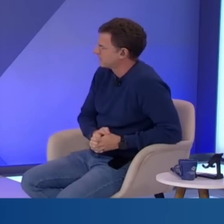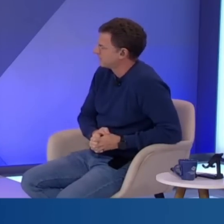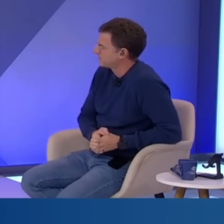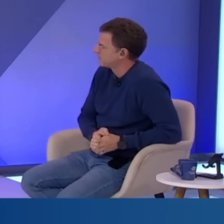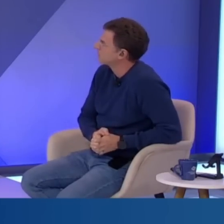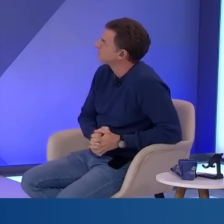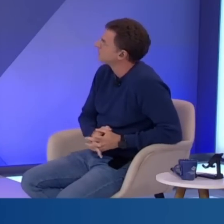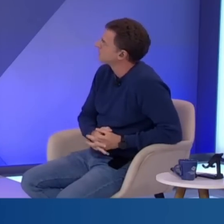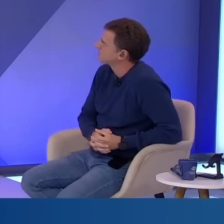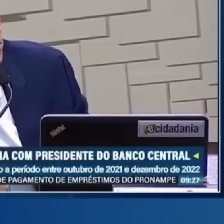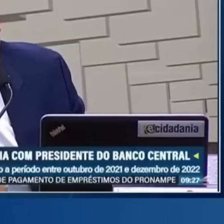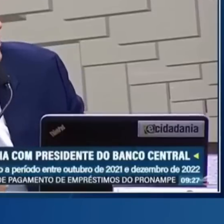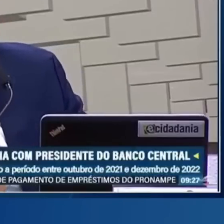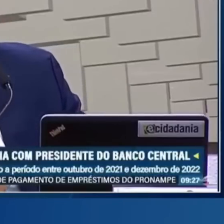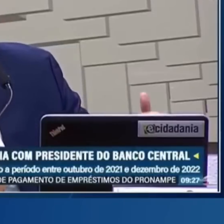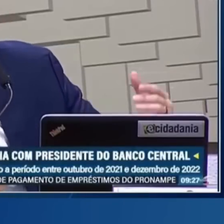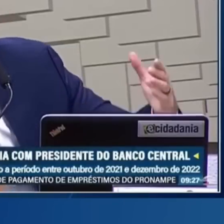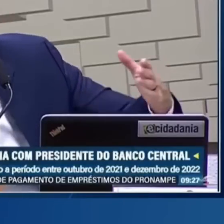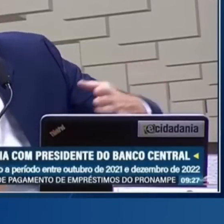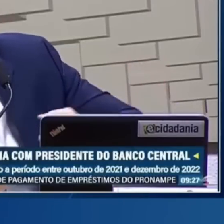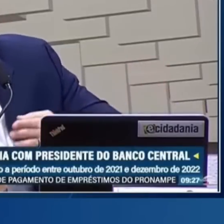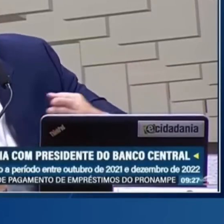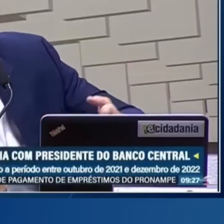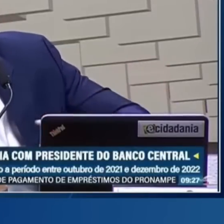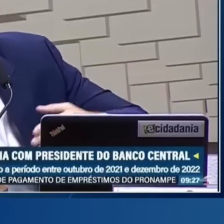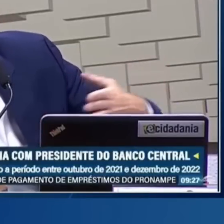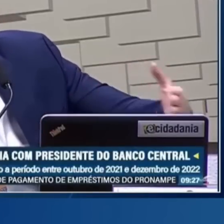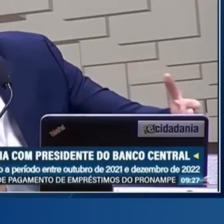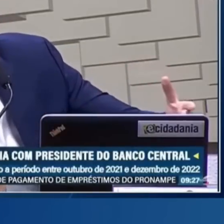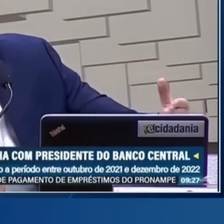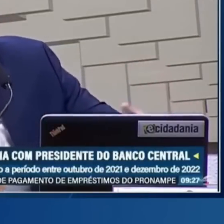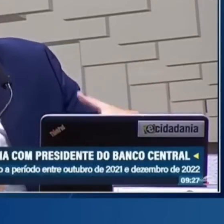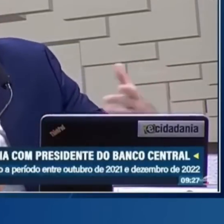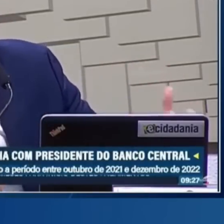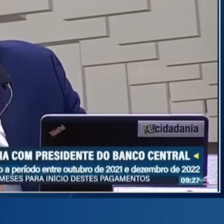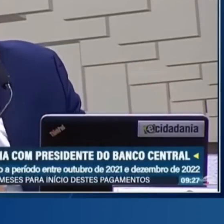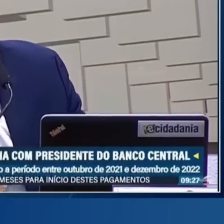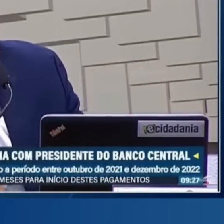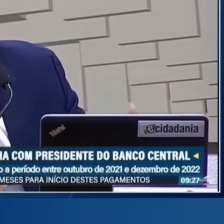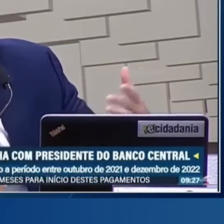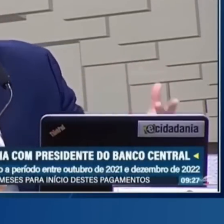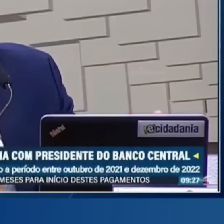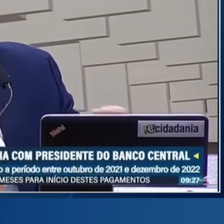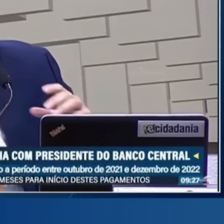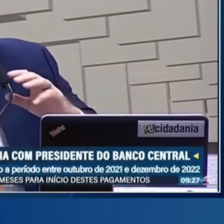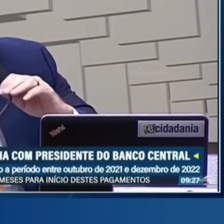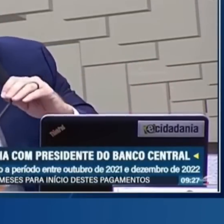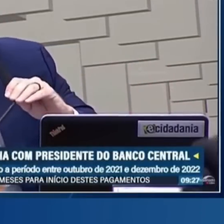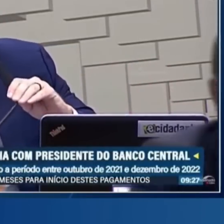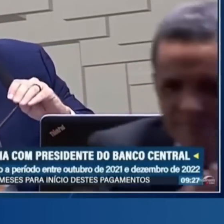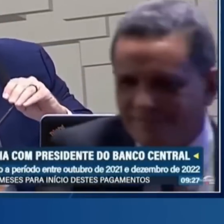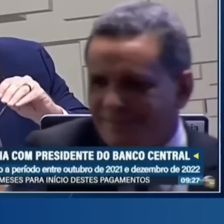retórica é profundamente perversa. E eu vou falar aqui, mas o que eu vou falar é muito contraintuitivo, porque a